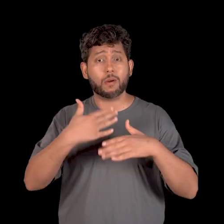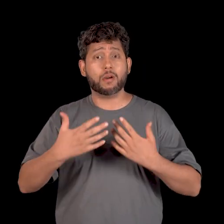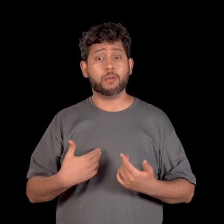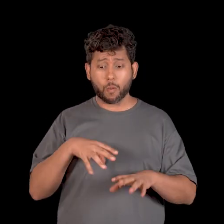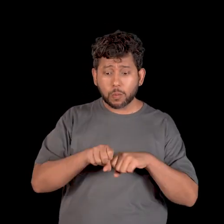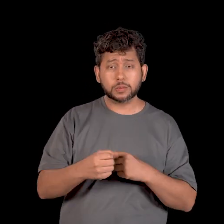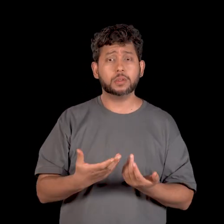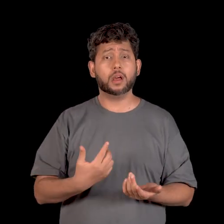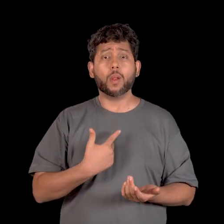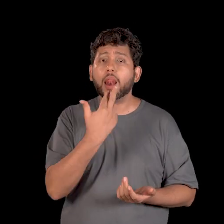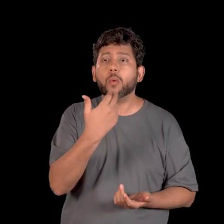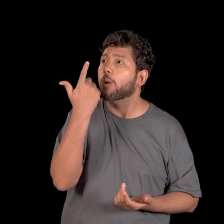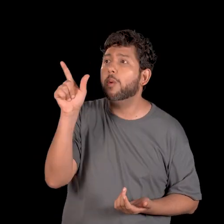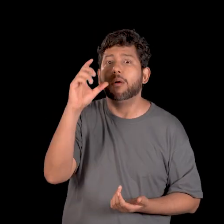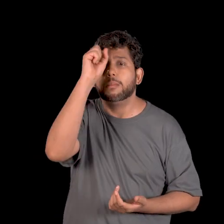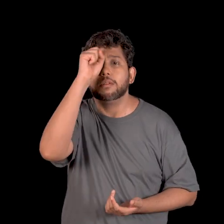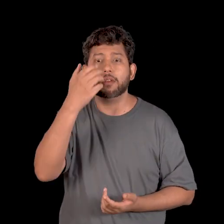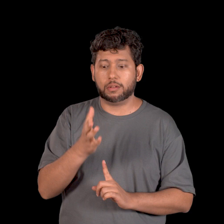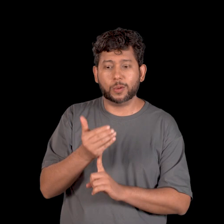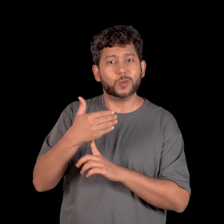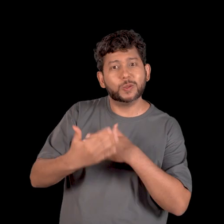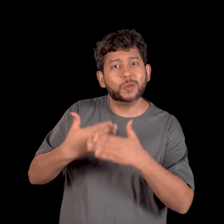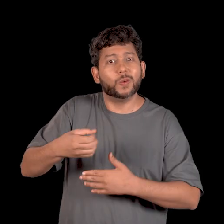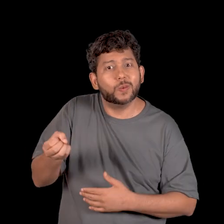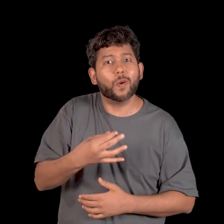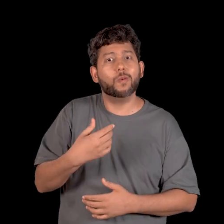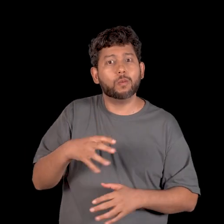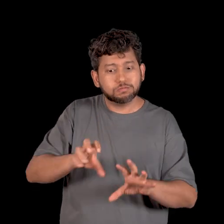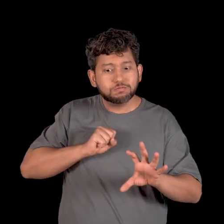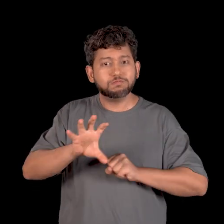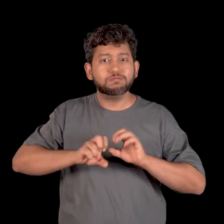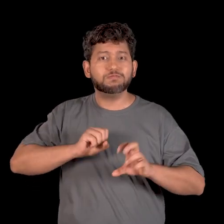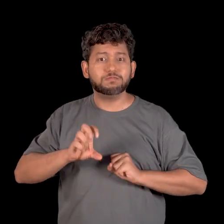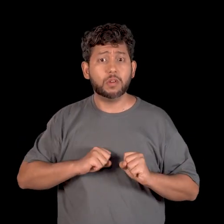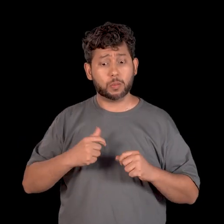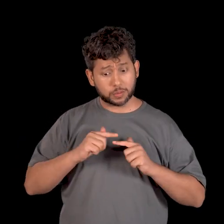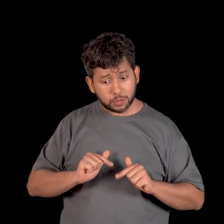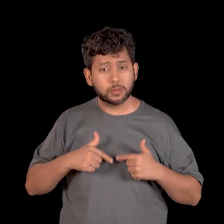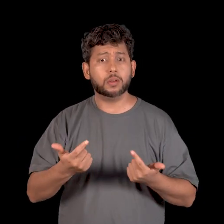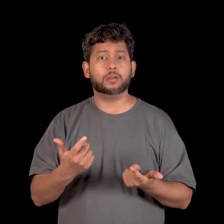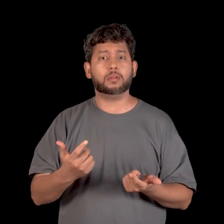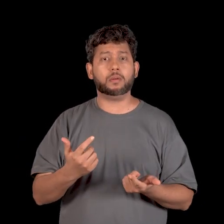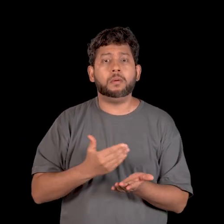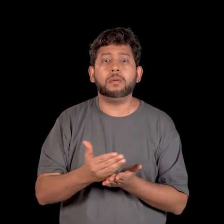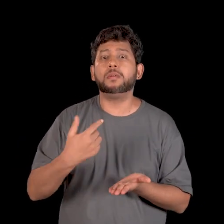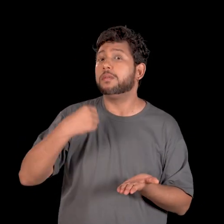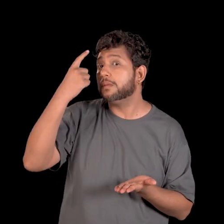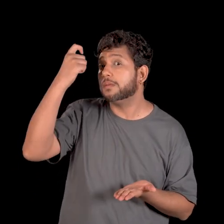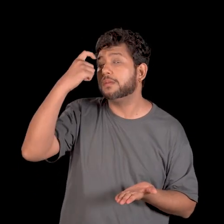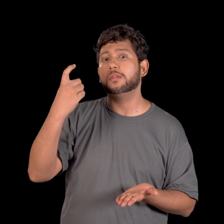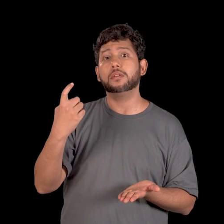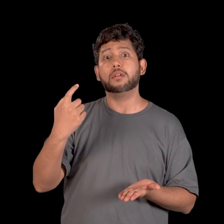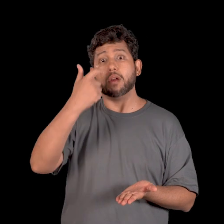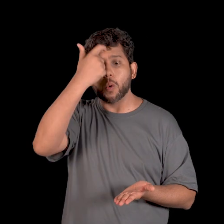competências, investir em formação, falar mais de uma língua, conhecer novas tecnologias, além de se destacar por meio de qualidades